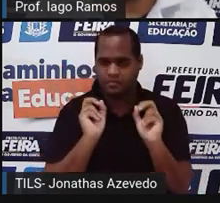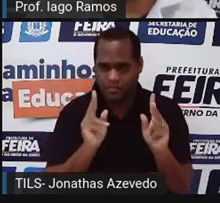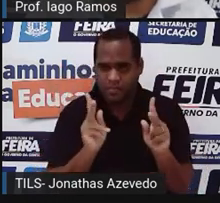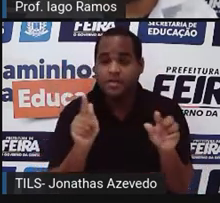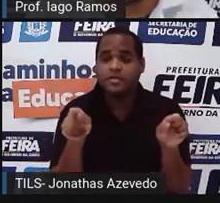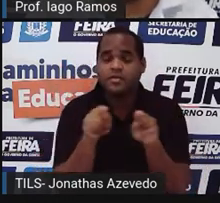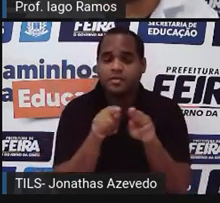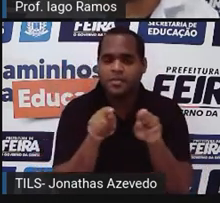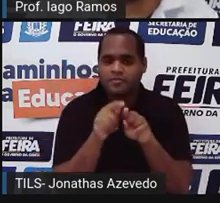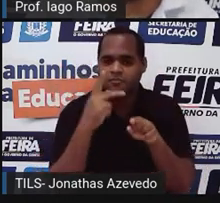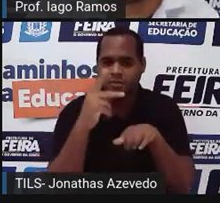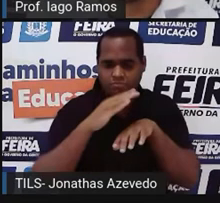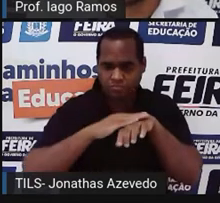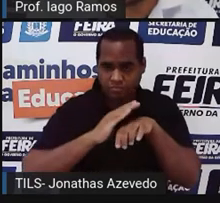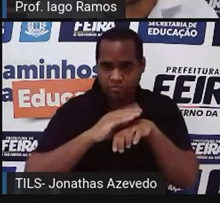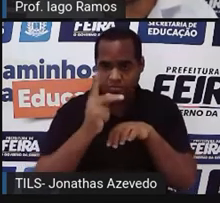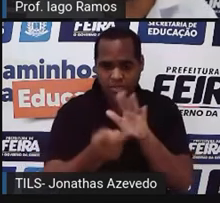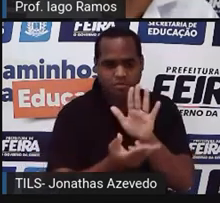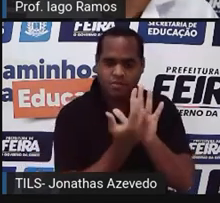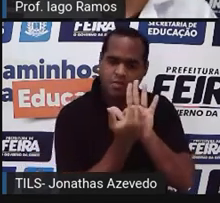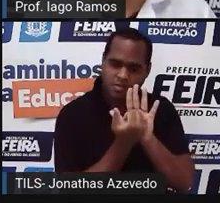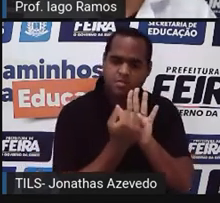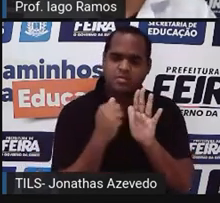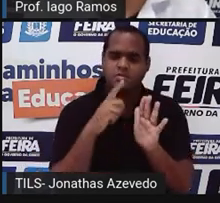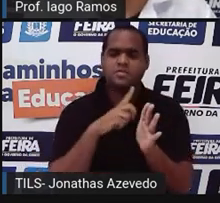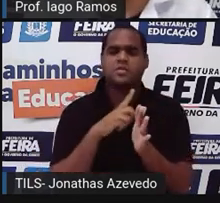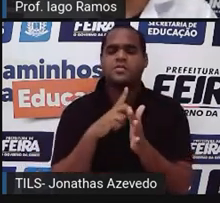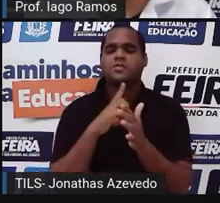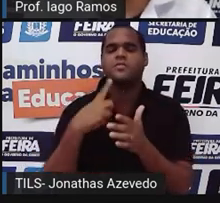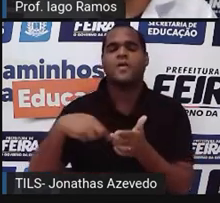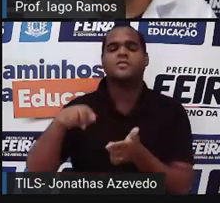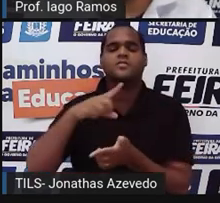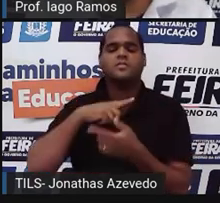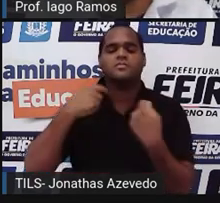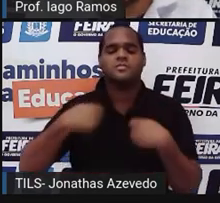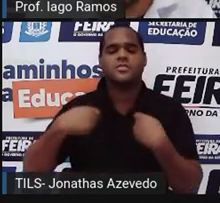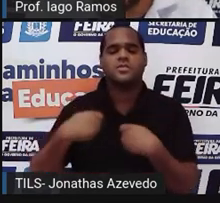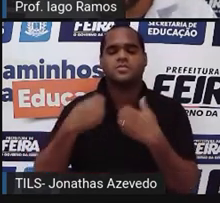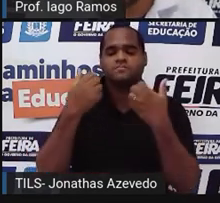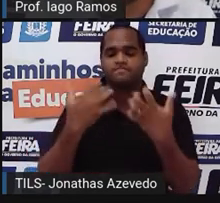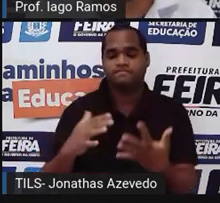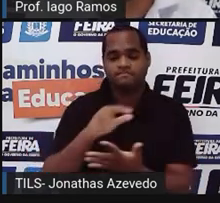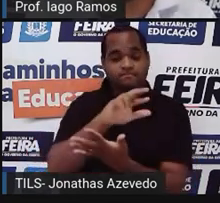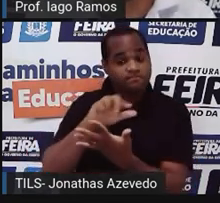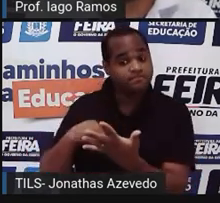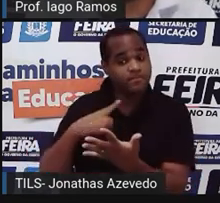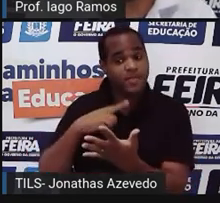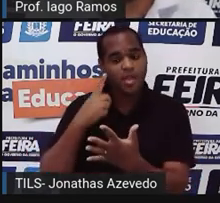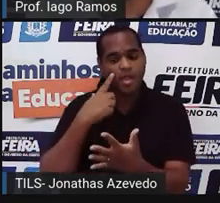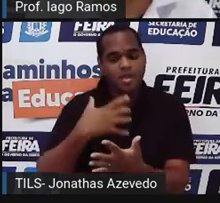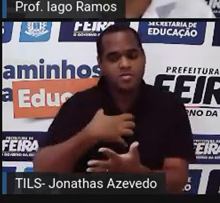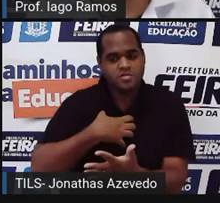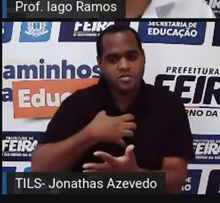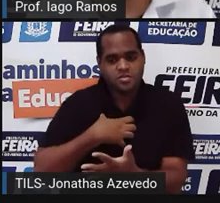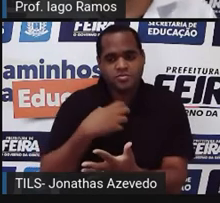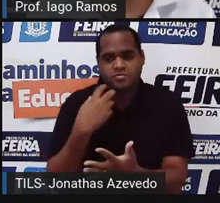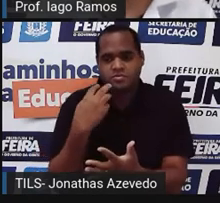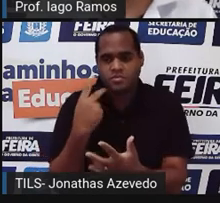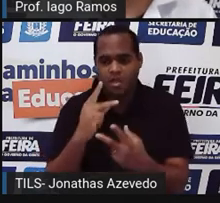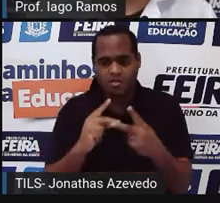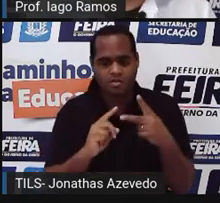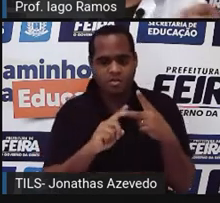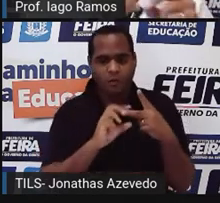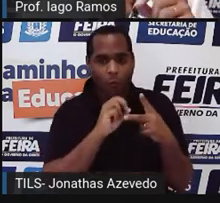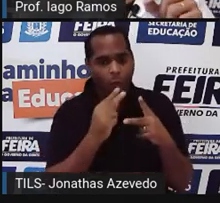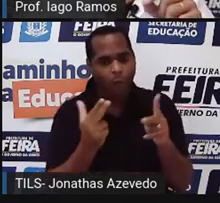fazer translação com figuras geométricas, a gente precisa de uma direção ou de um sentido. Quando a gente pensa